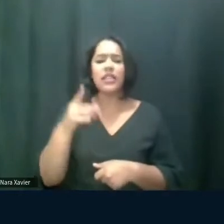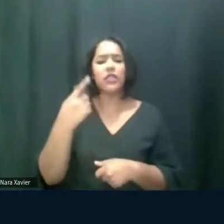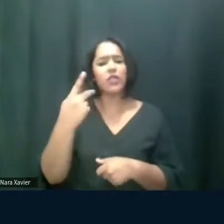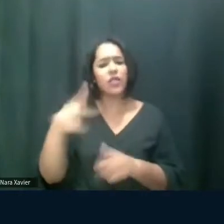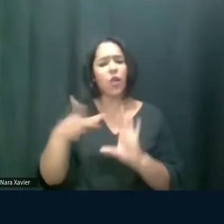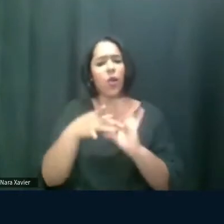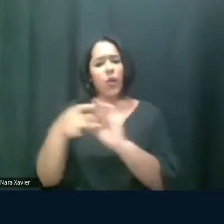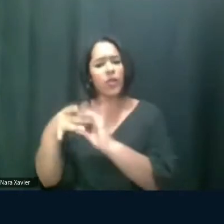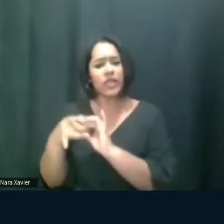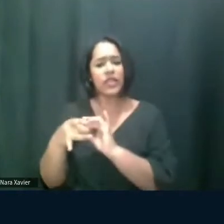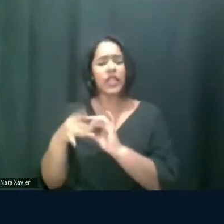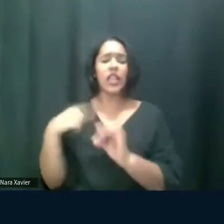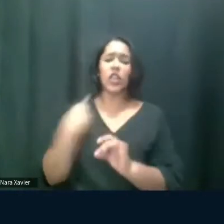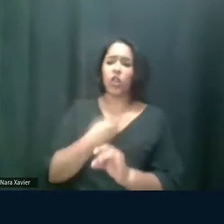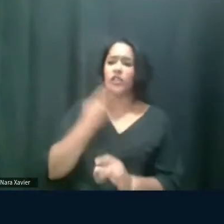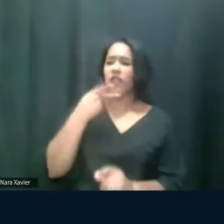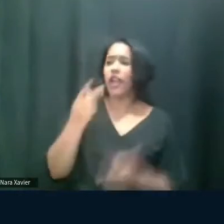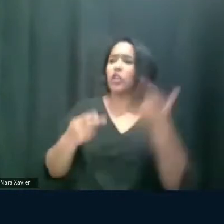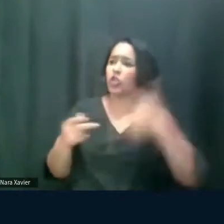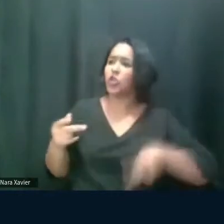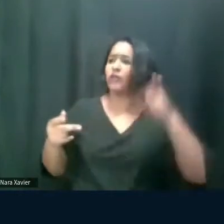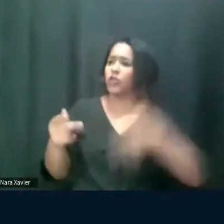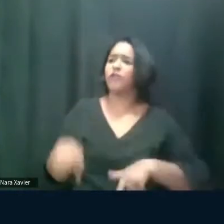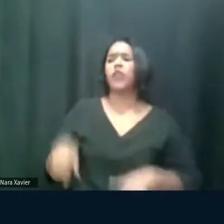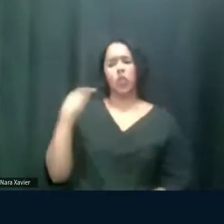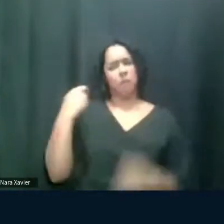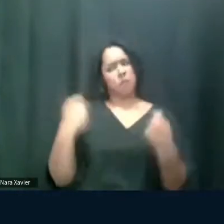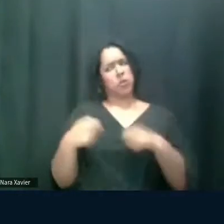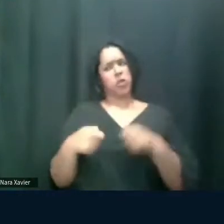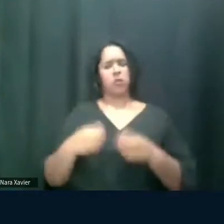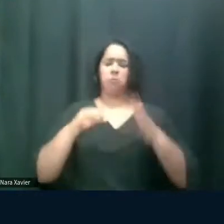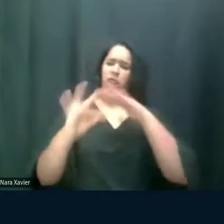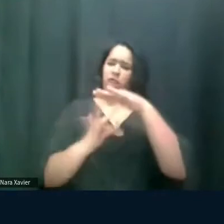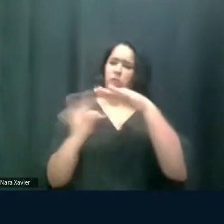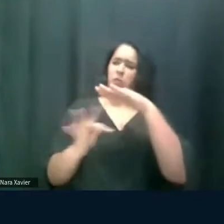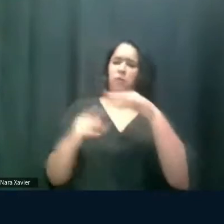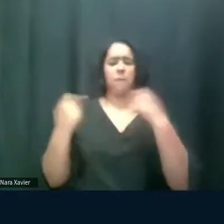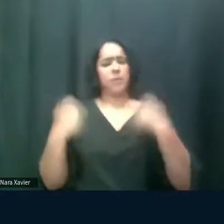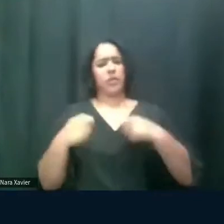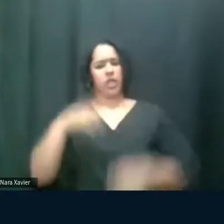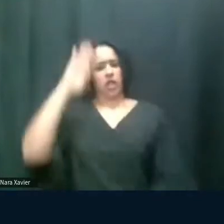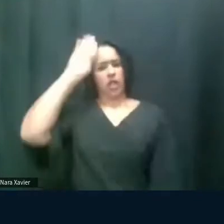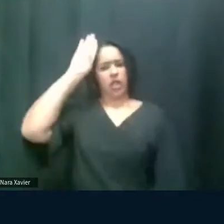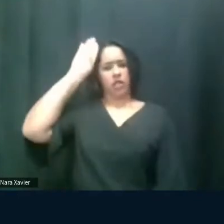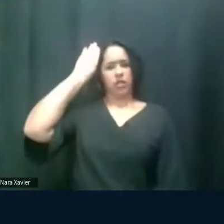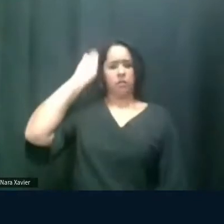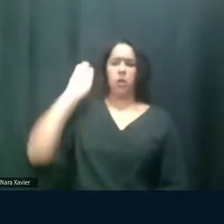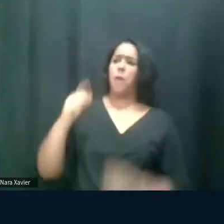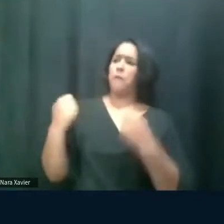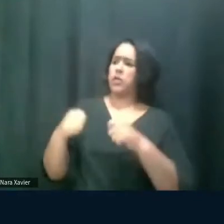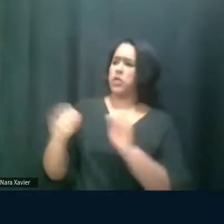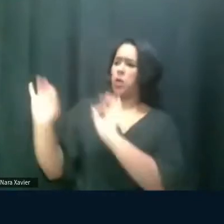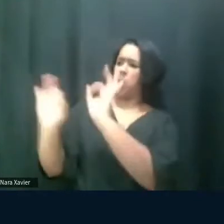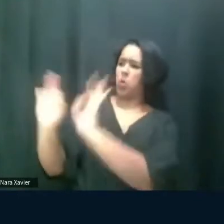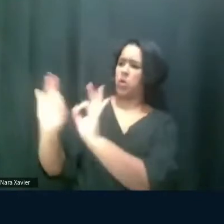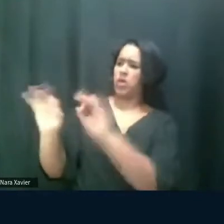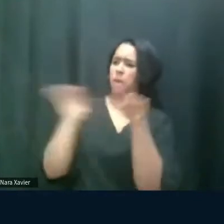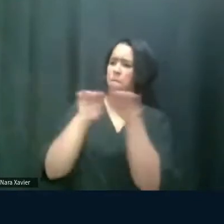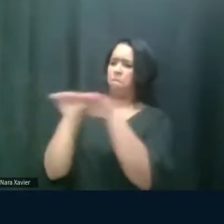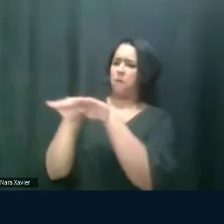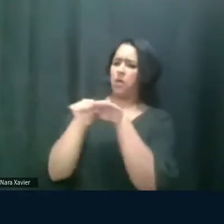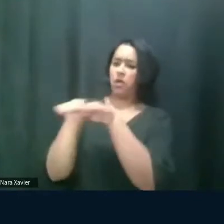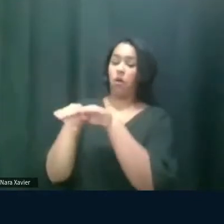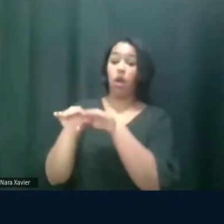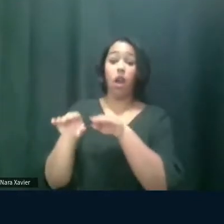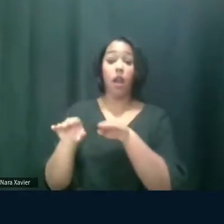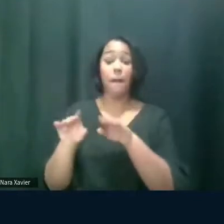que, de tanto a gente falar, não, mas você tem que ser mais acadêmico, você tem que ser mais sistemático, sistematizar melhor, padronizar melhor,